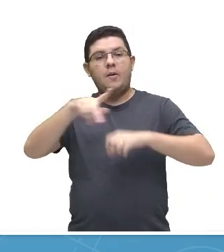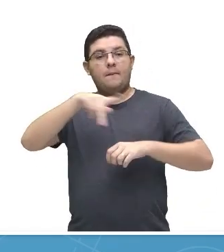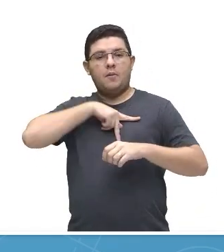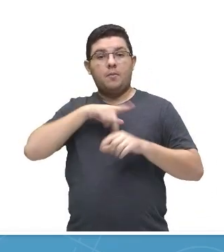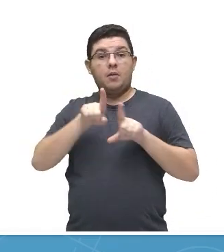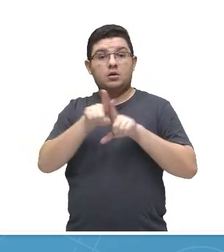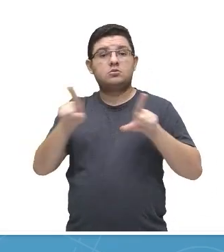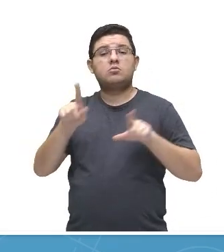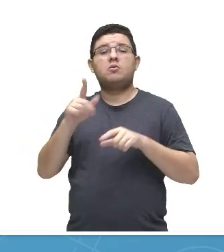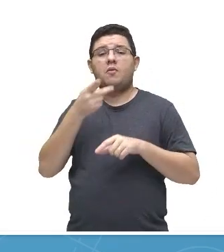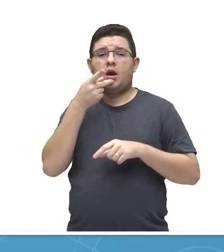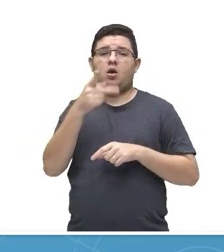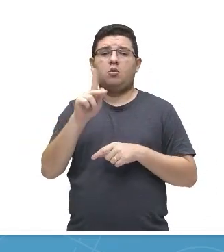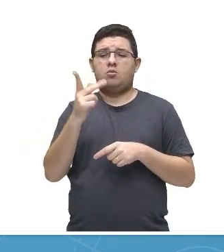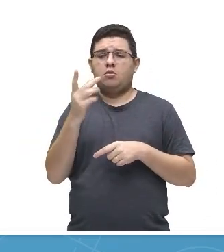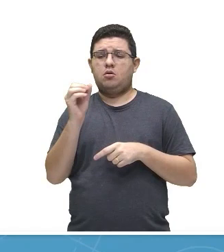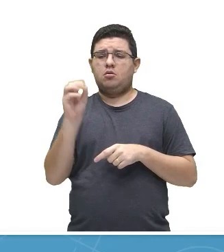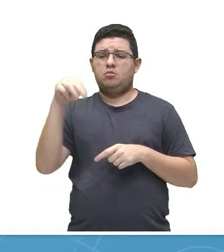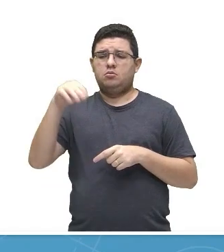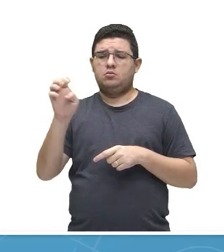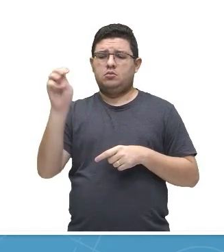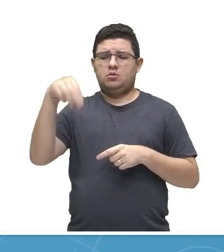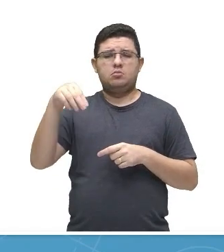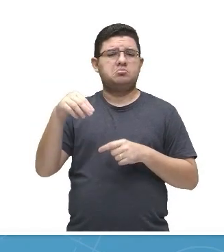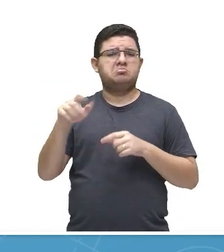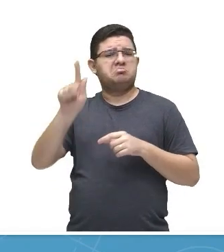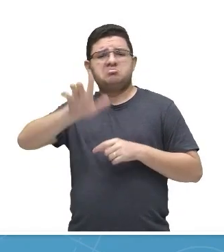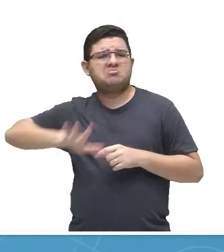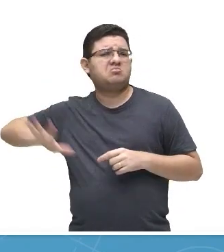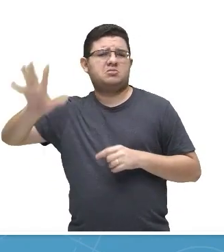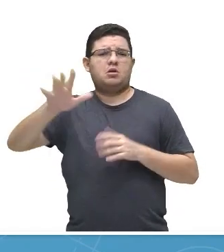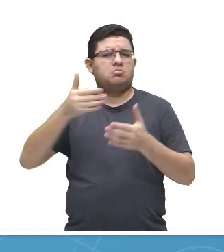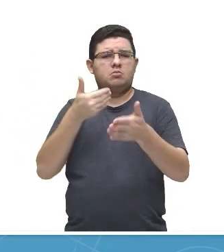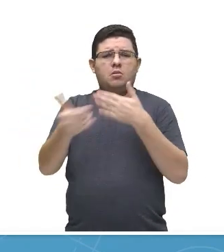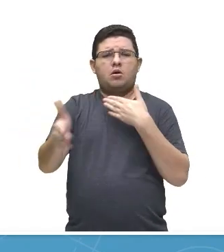um genérico, né? De modo genérico, eu estou generalizando, eu não estou